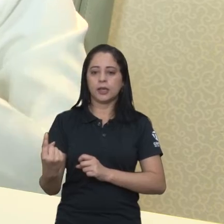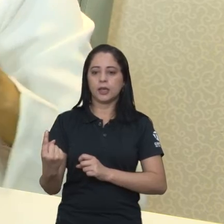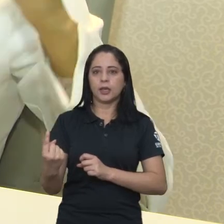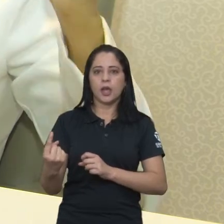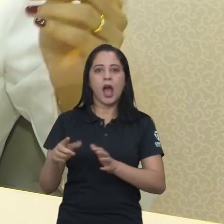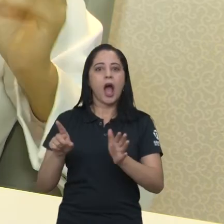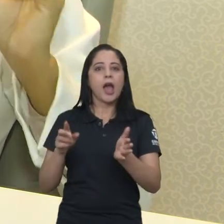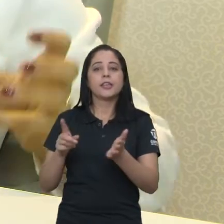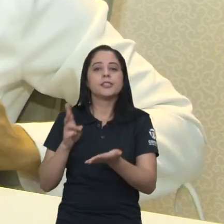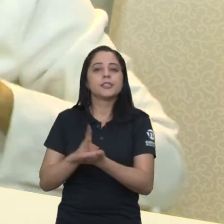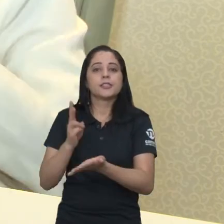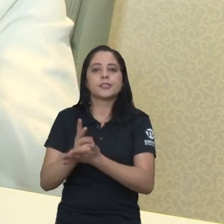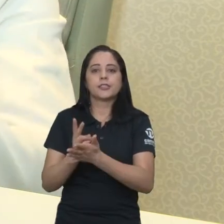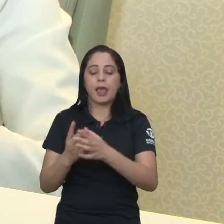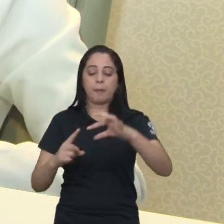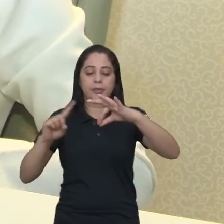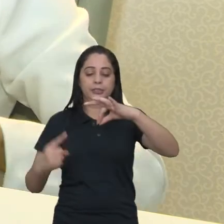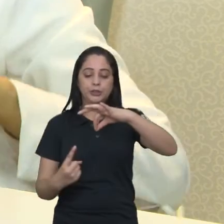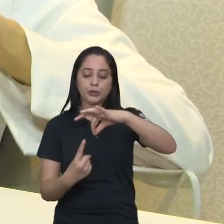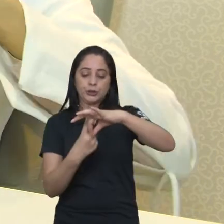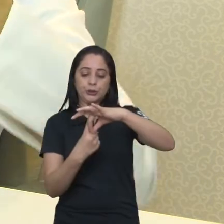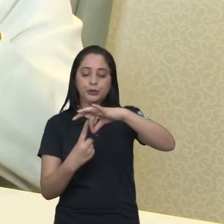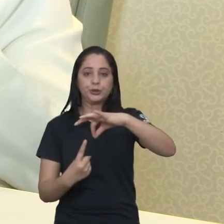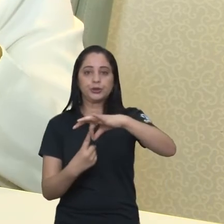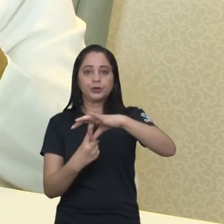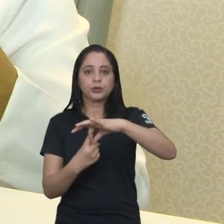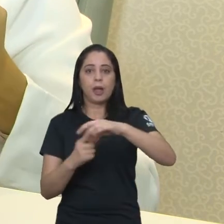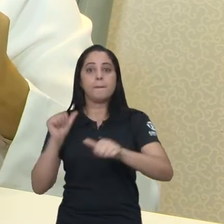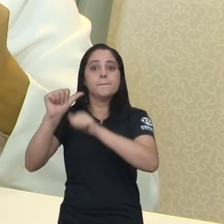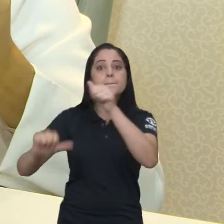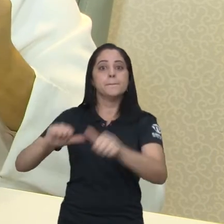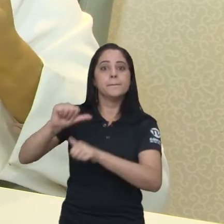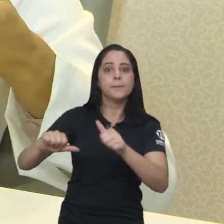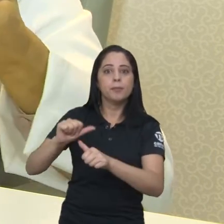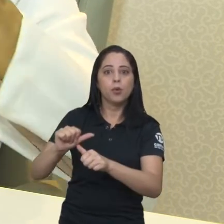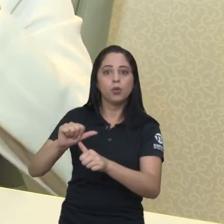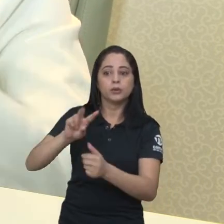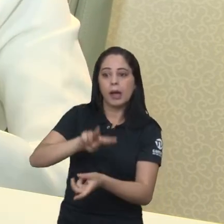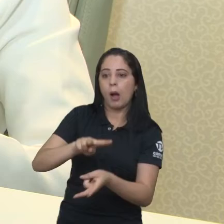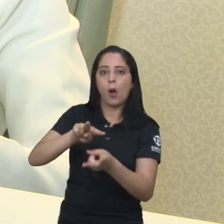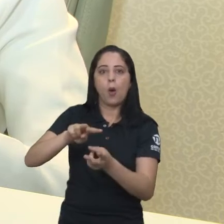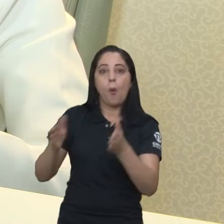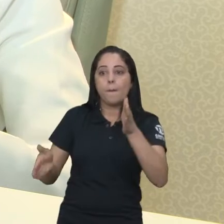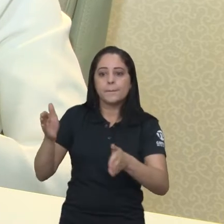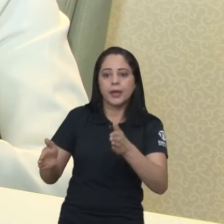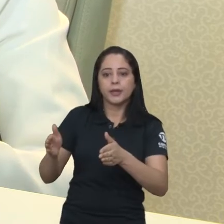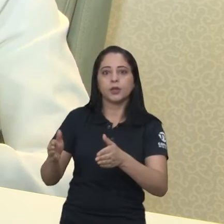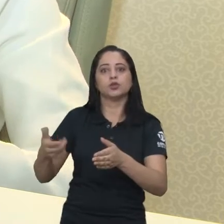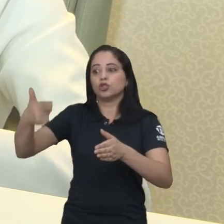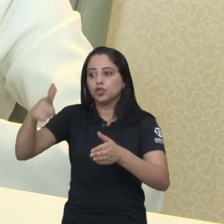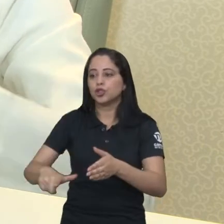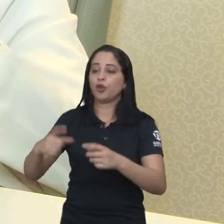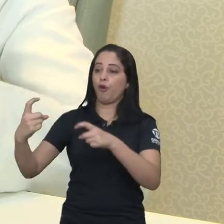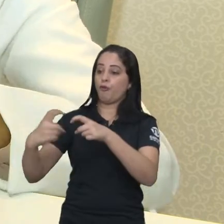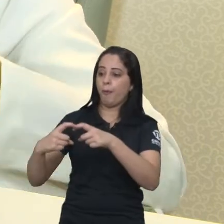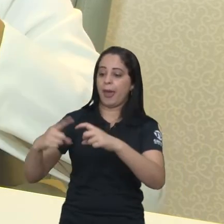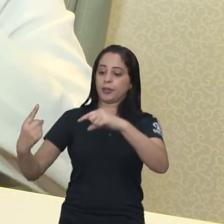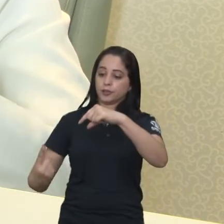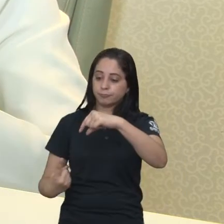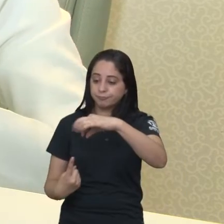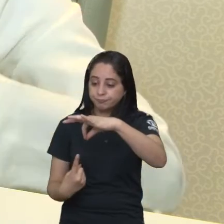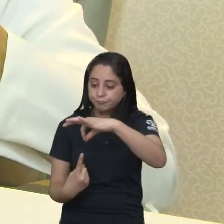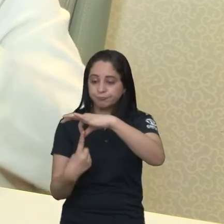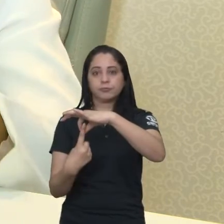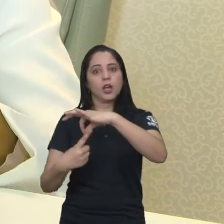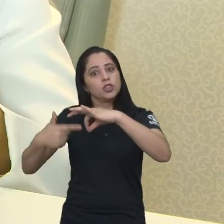ela está fazendo exame de toque de hora em hora, às vezes trocou o plantão, acabou de ser feito o exame de toque vaginal, o outro médico